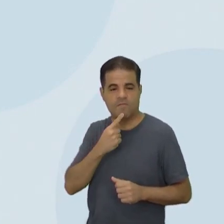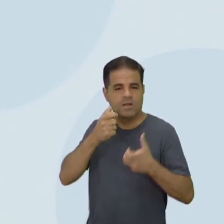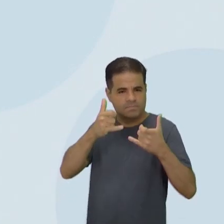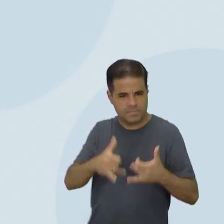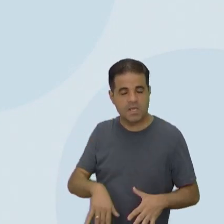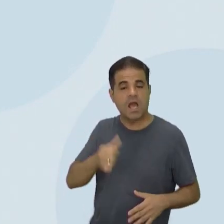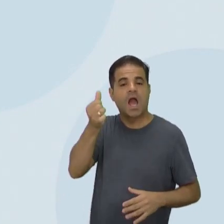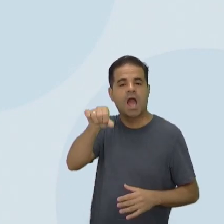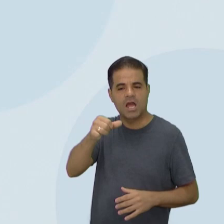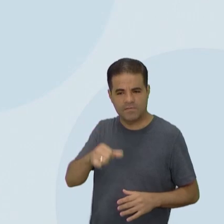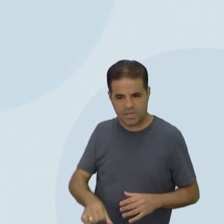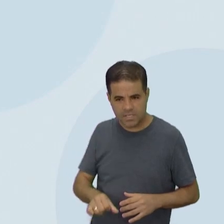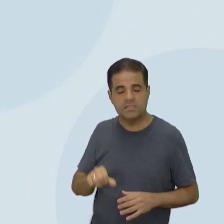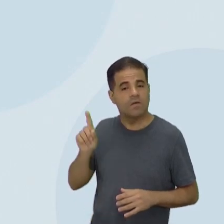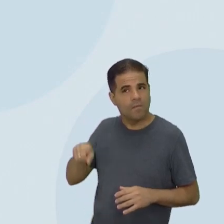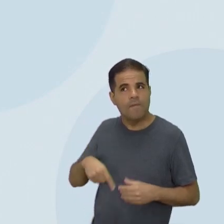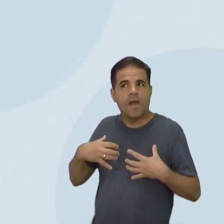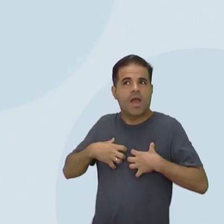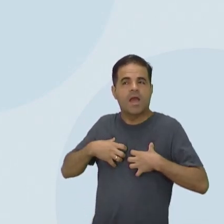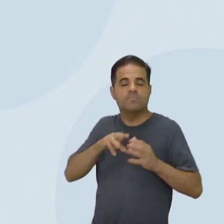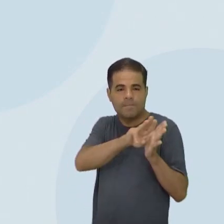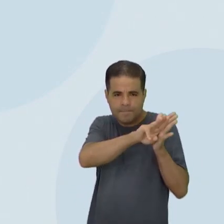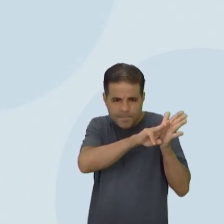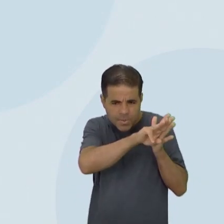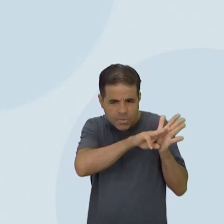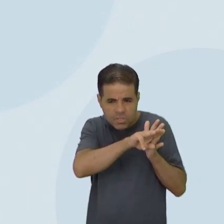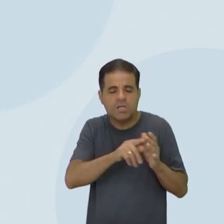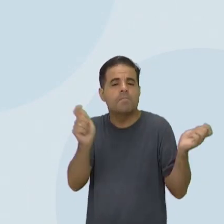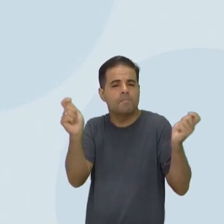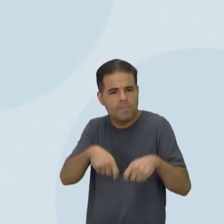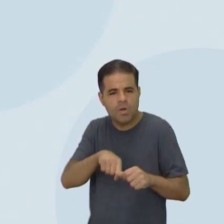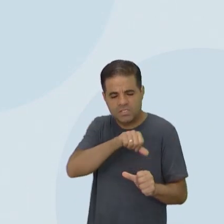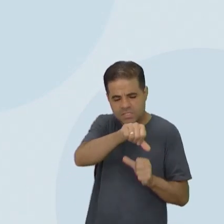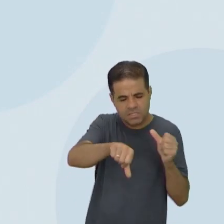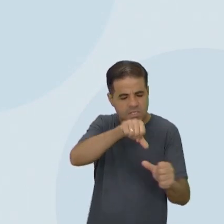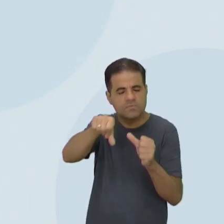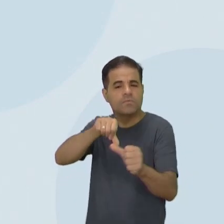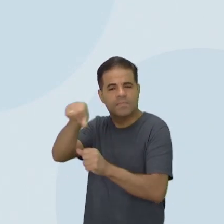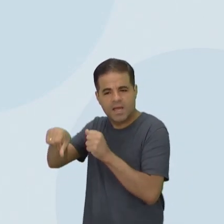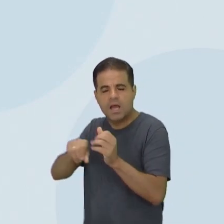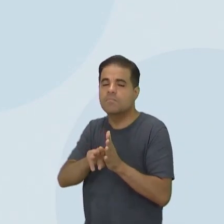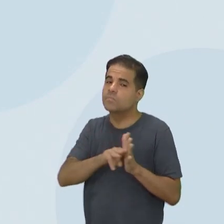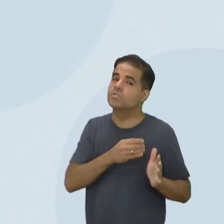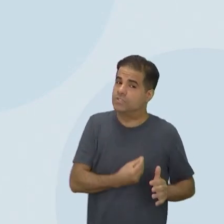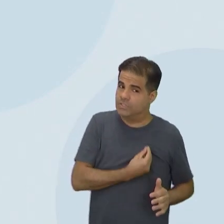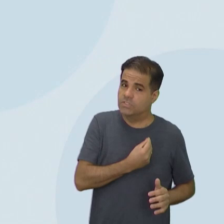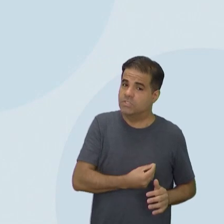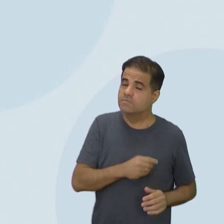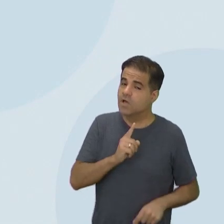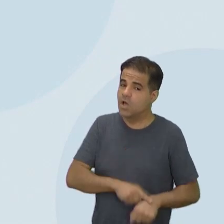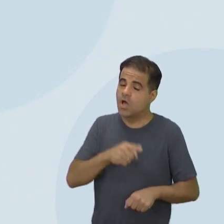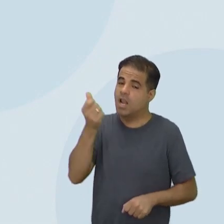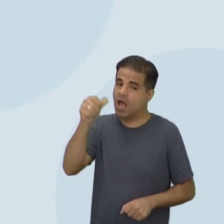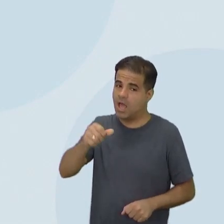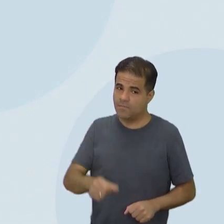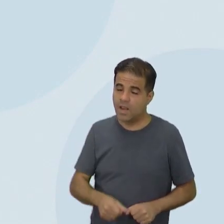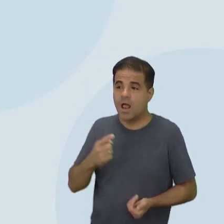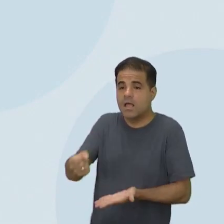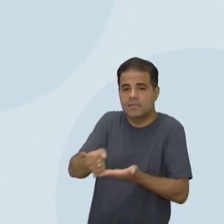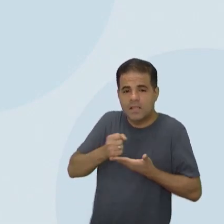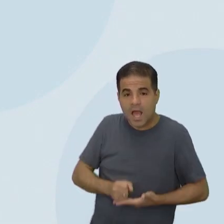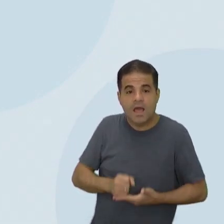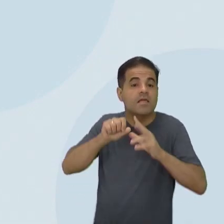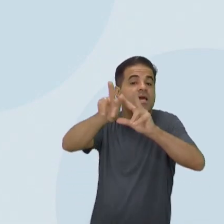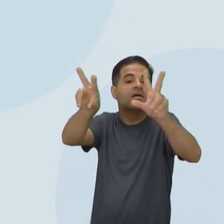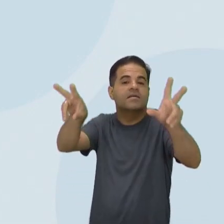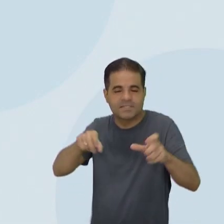avaliação, porque a avaliação também é uma metodologia, ela pode se transformar numa metodologia ativa na autoavaliação. Sim. Então, ela traz muito a